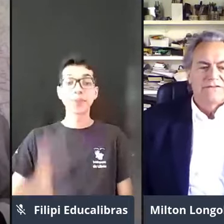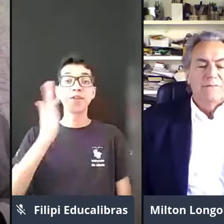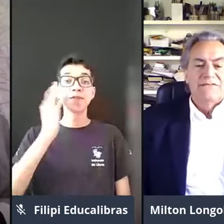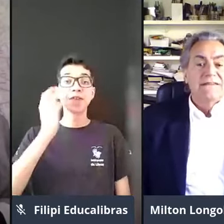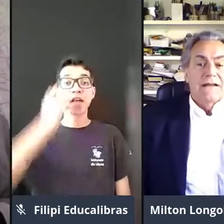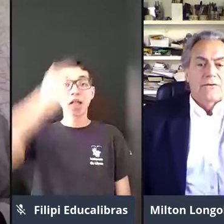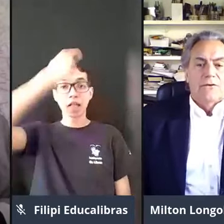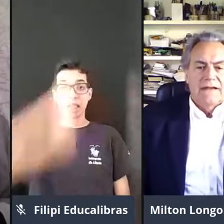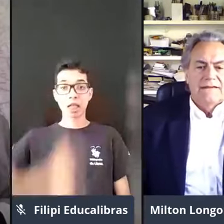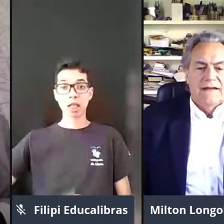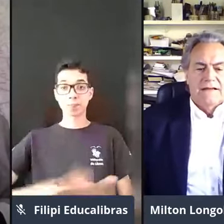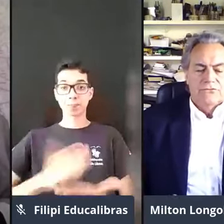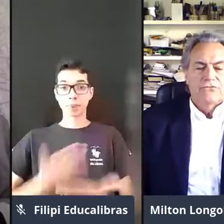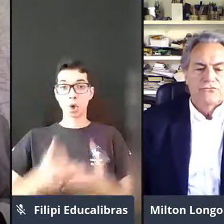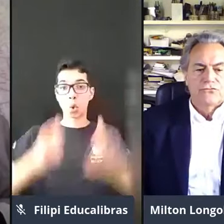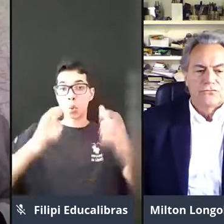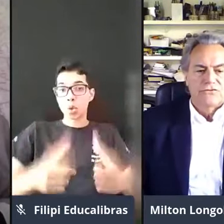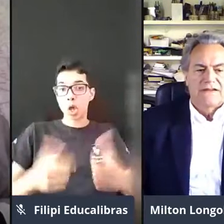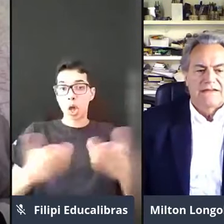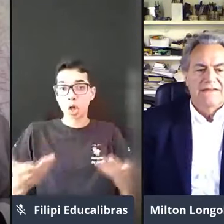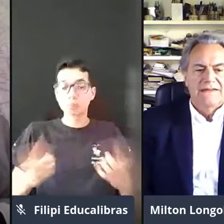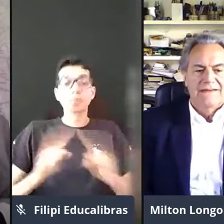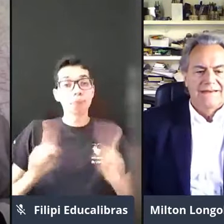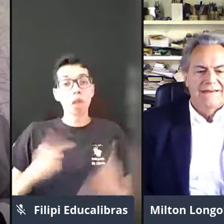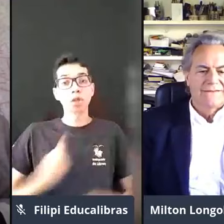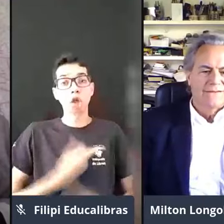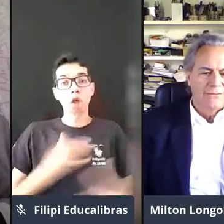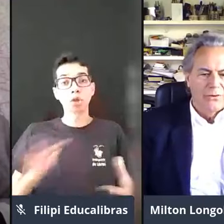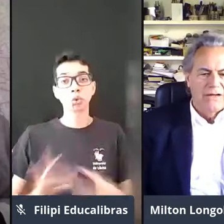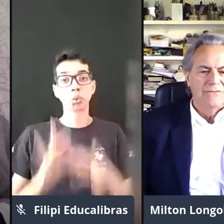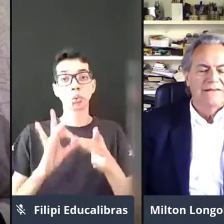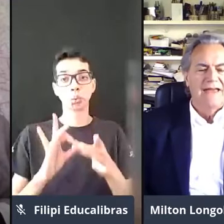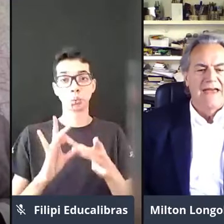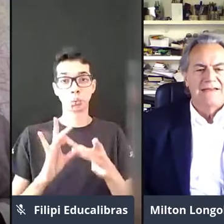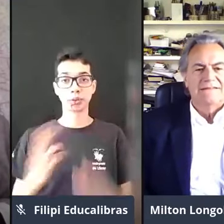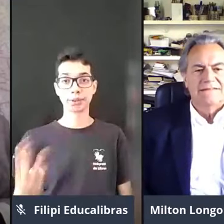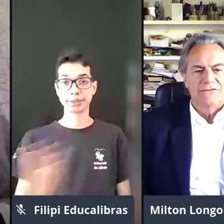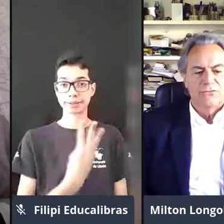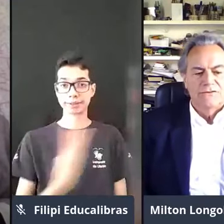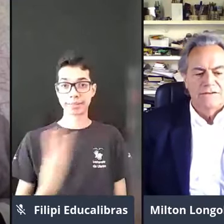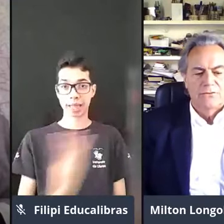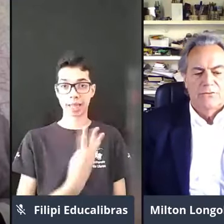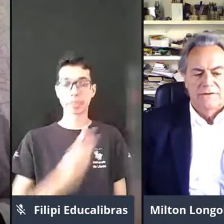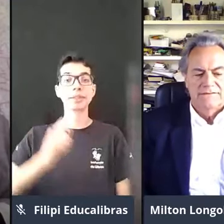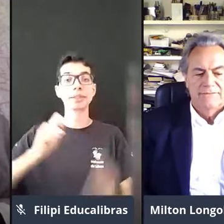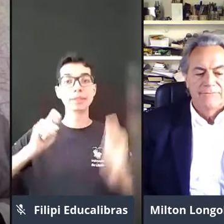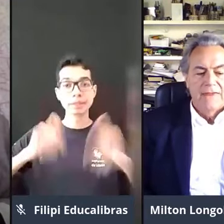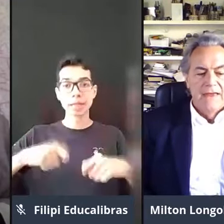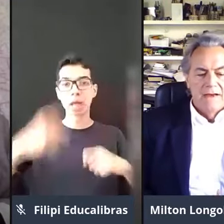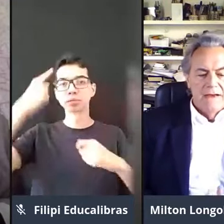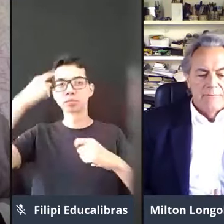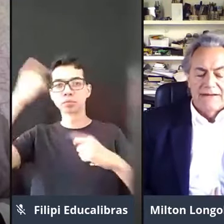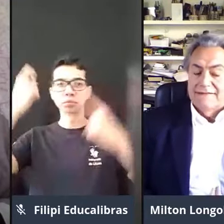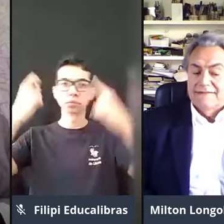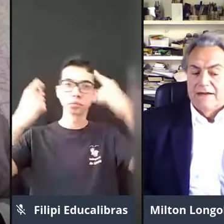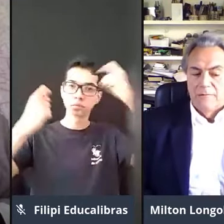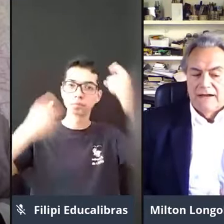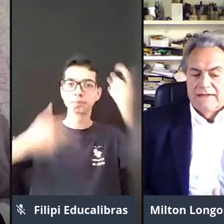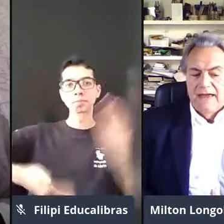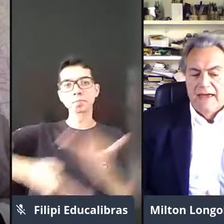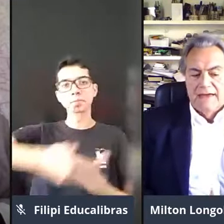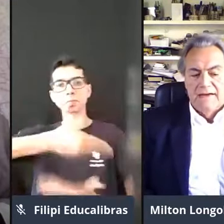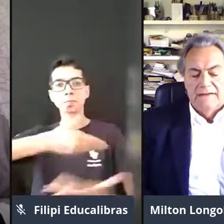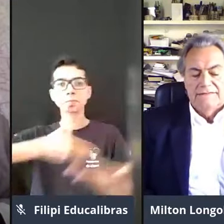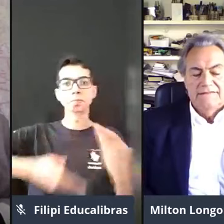nenhuma nós estamos interconectados, juntos aqui, trocando ideias e discutindo coisas. Para que se tenha